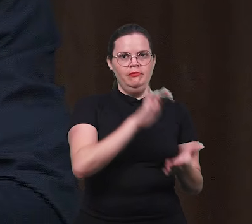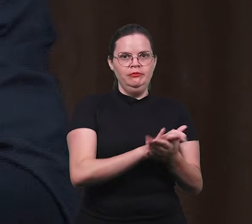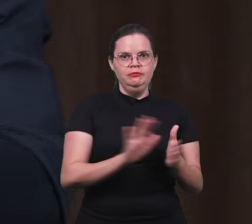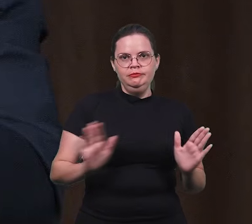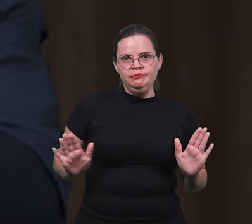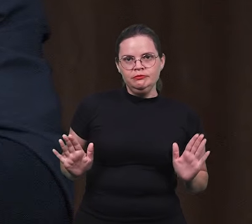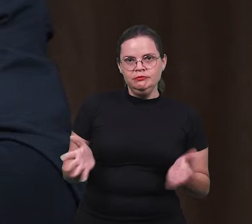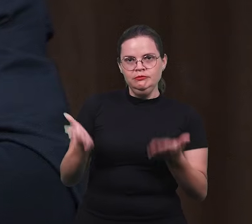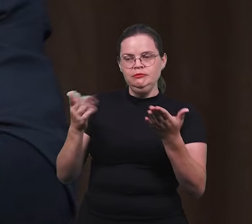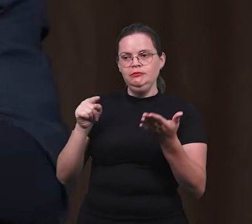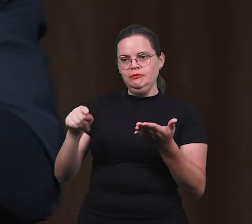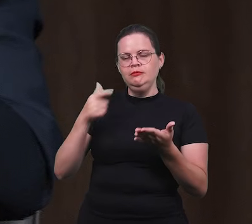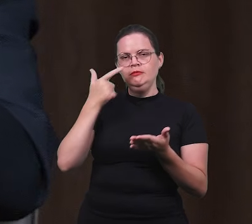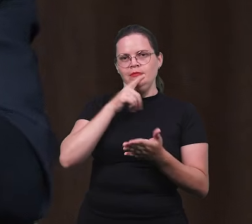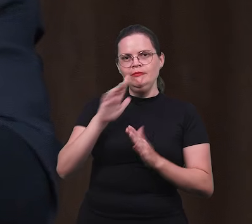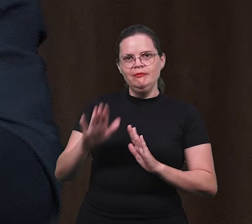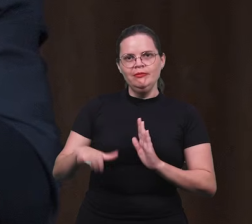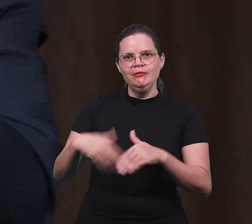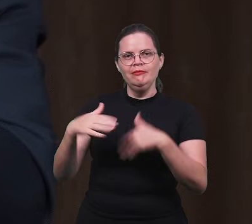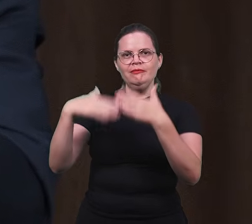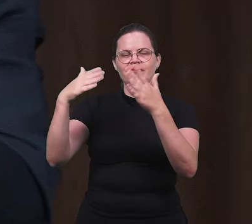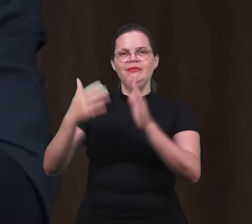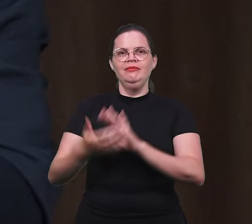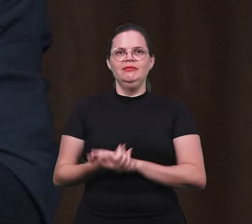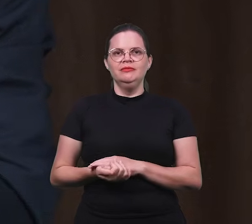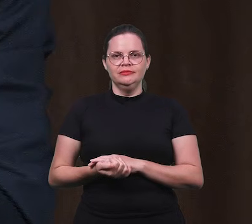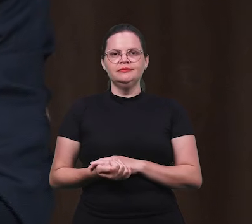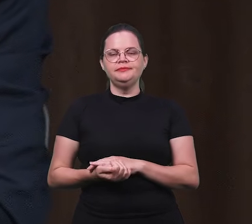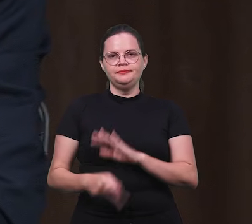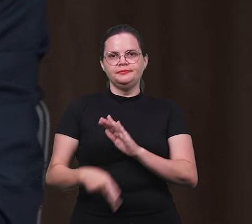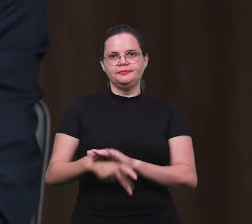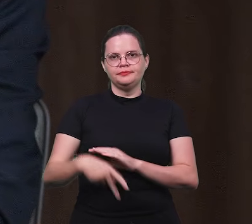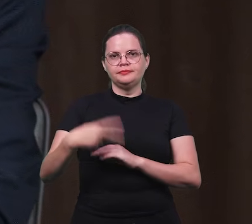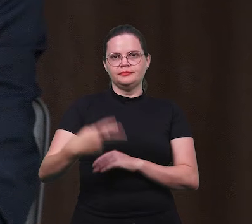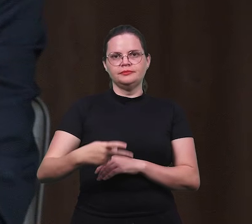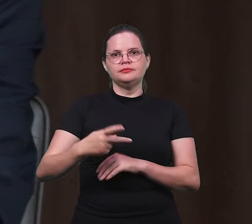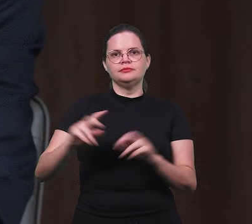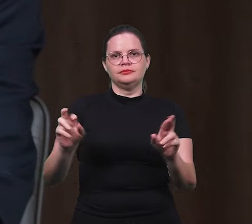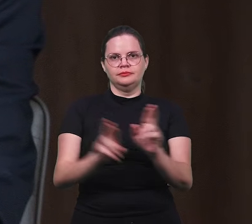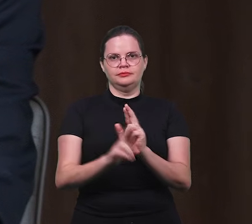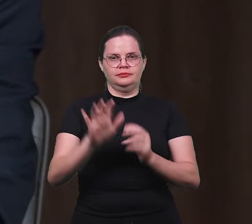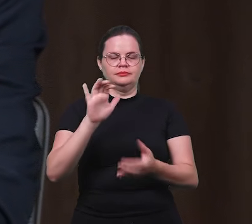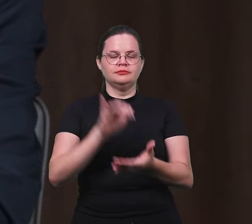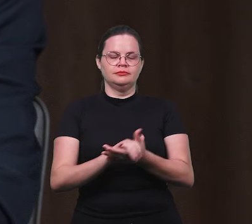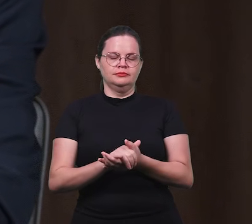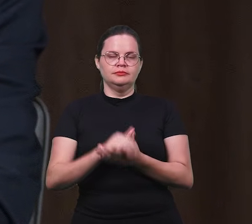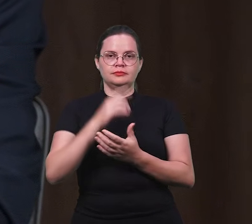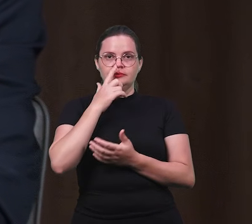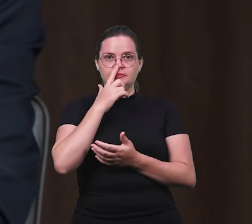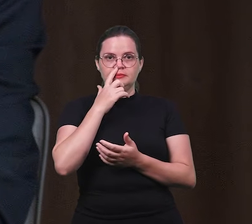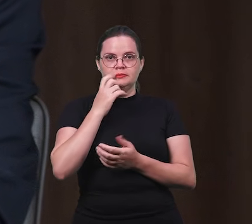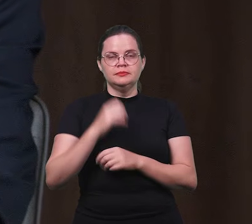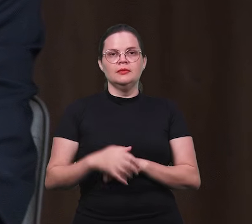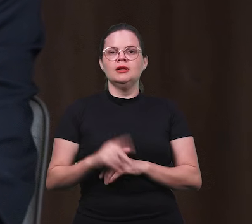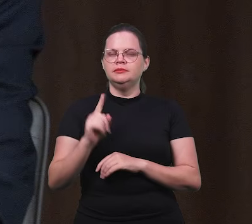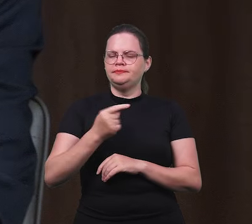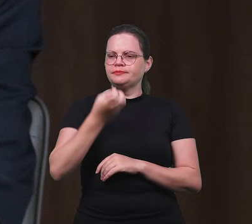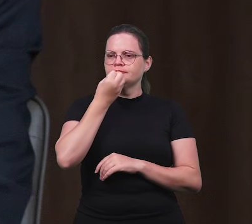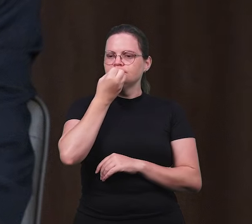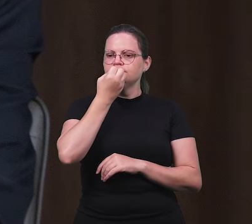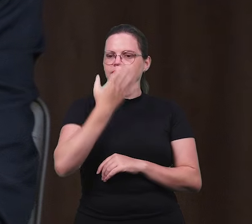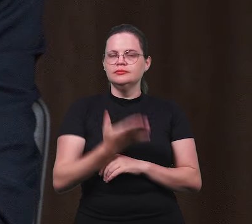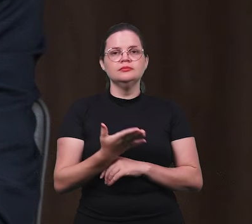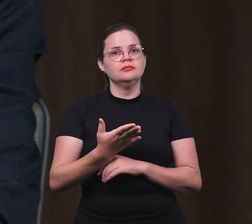a levantá-la, a crescer para ser frutífera, isso faz parte do casamento. Isso é